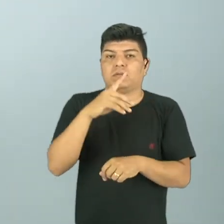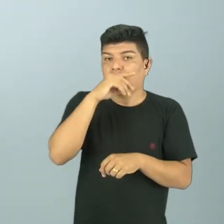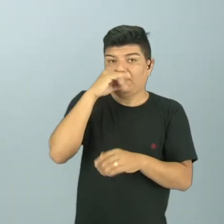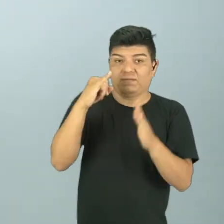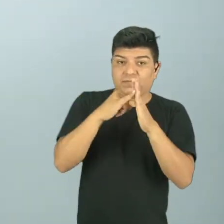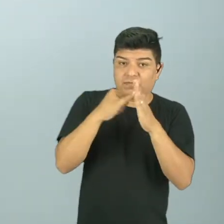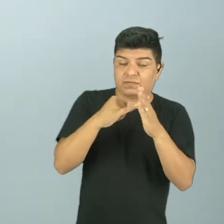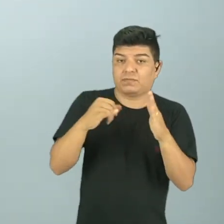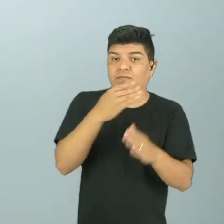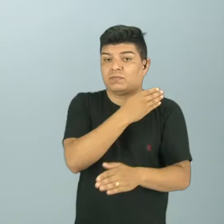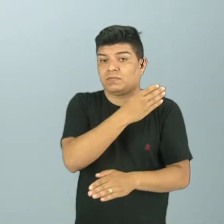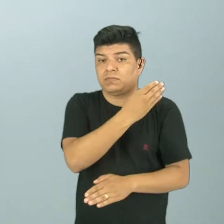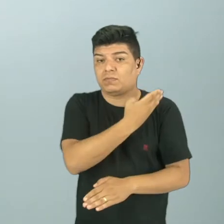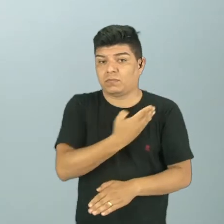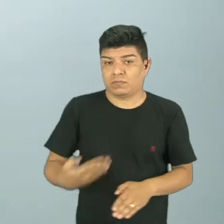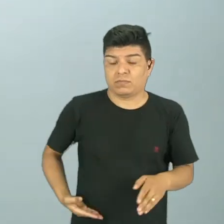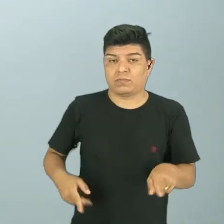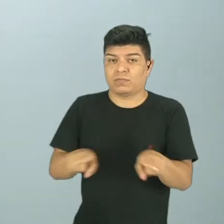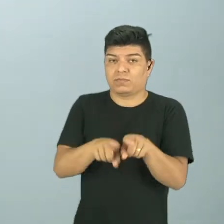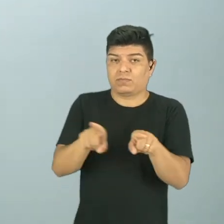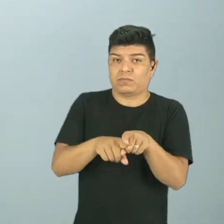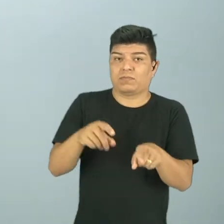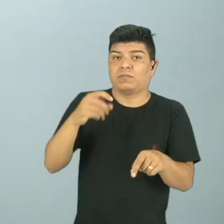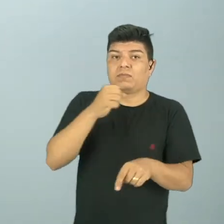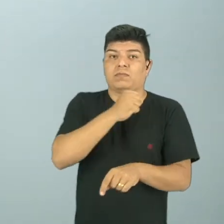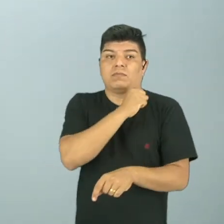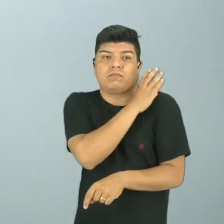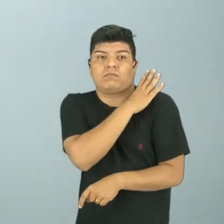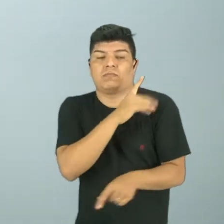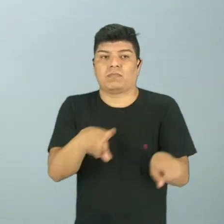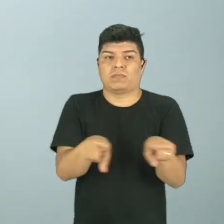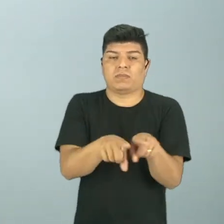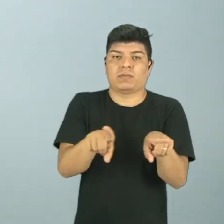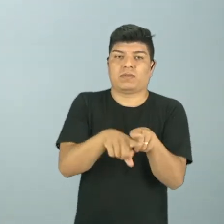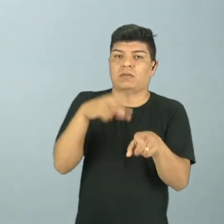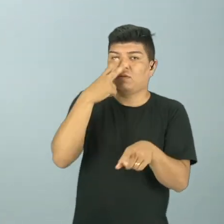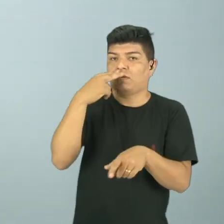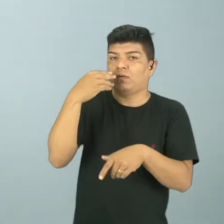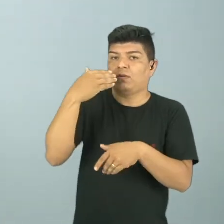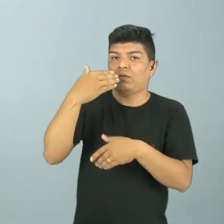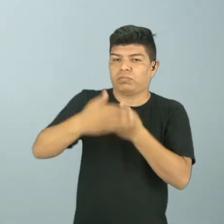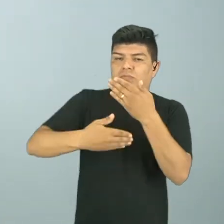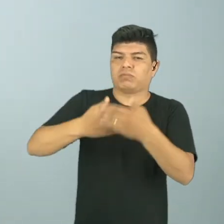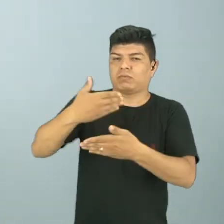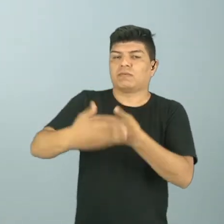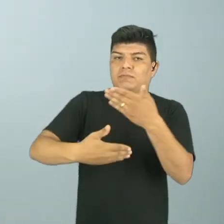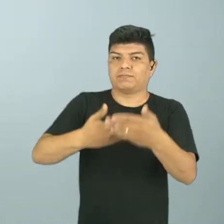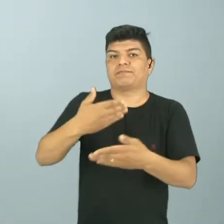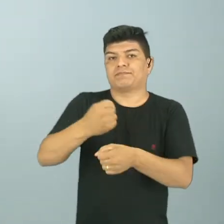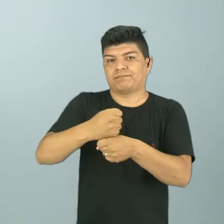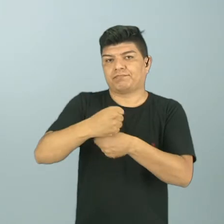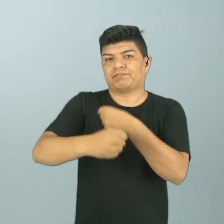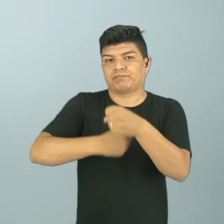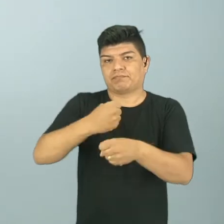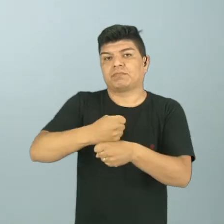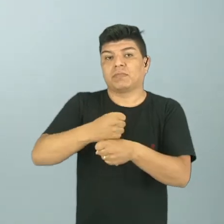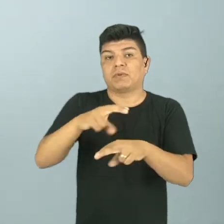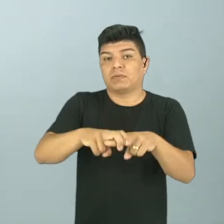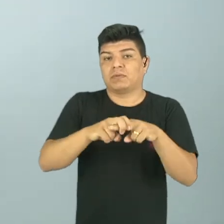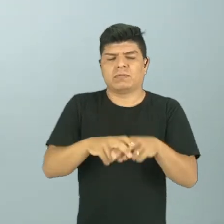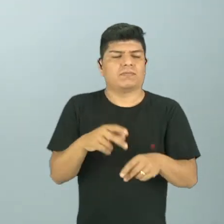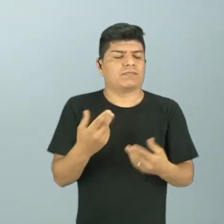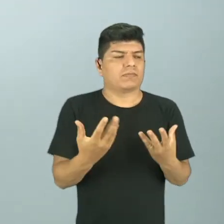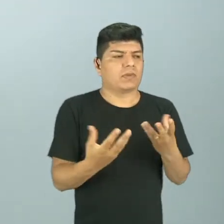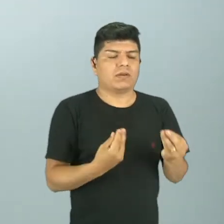gente percebe que existe um racismo estrutural que foi repassado e continua sendo repassado ao longo dos anos. Mas,